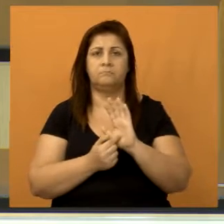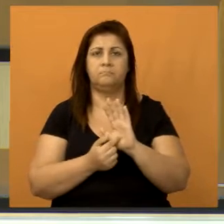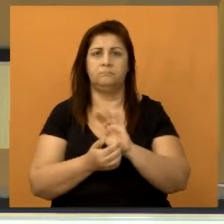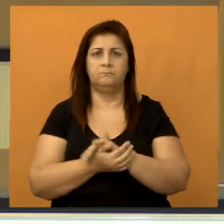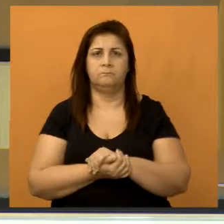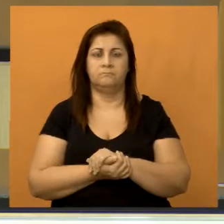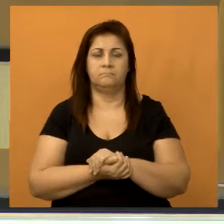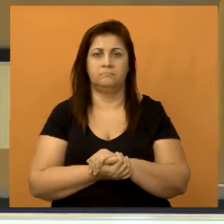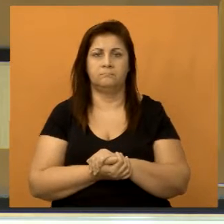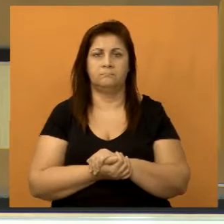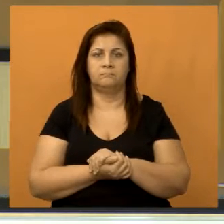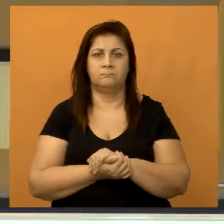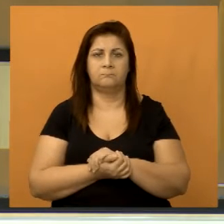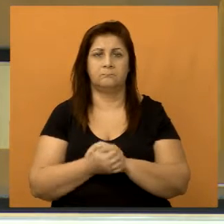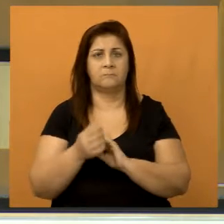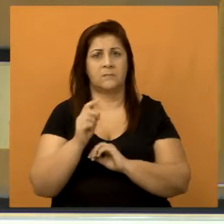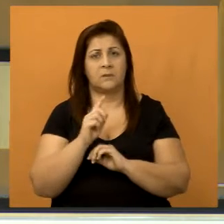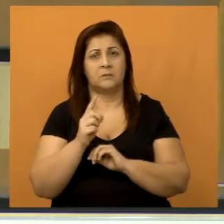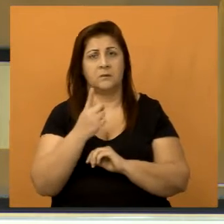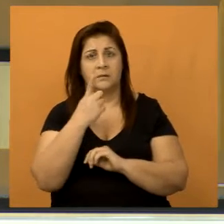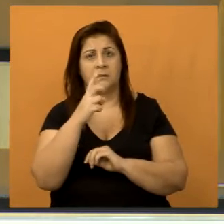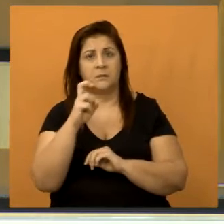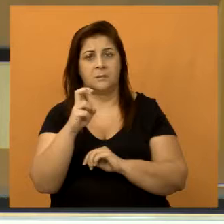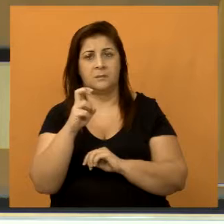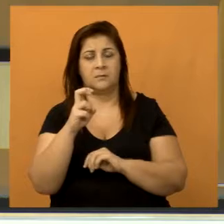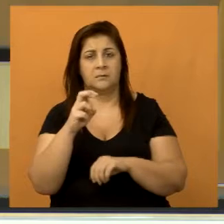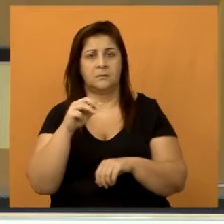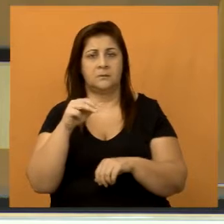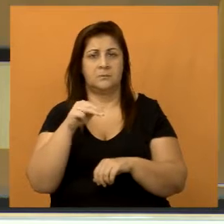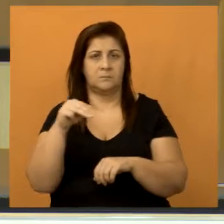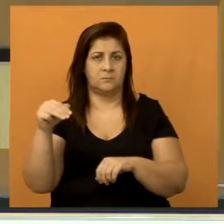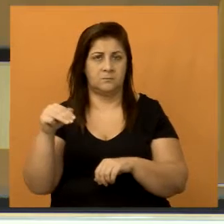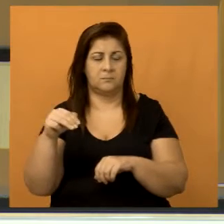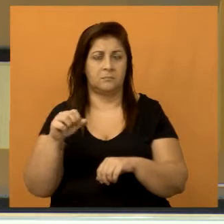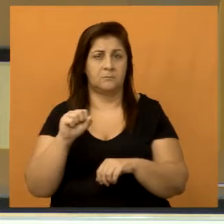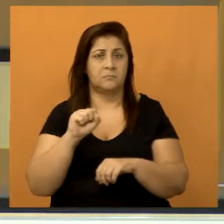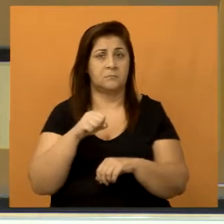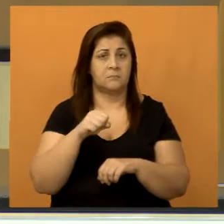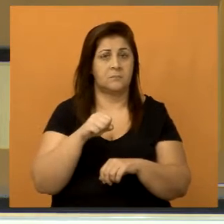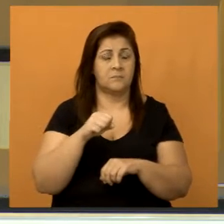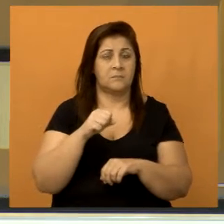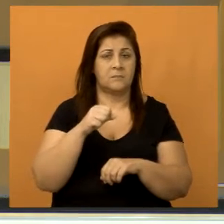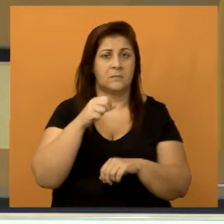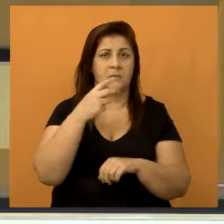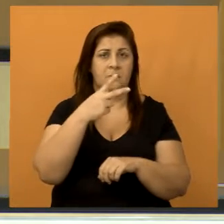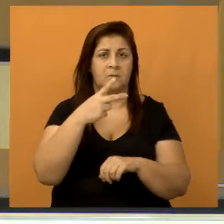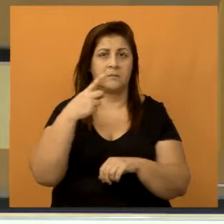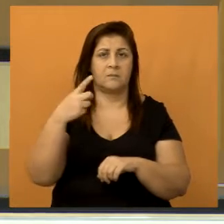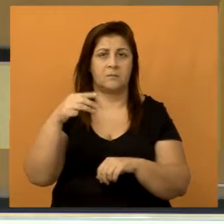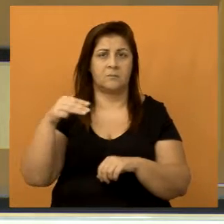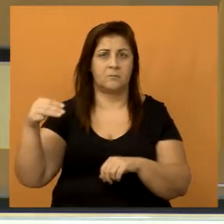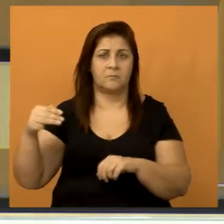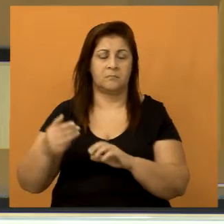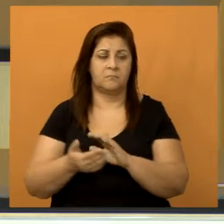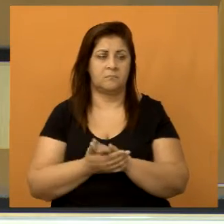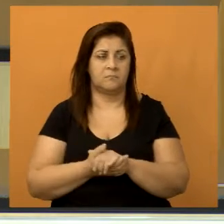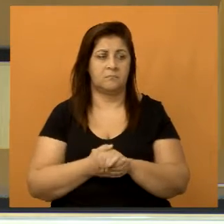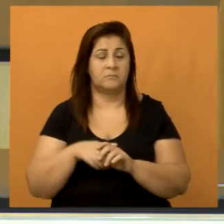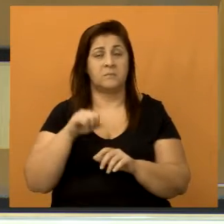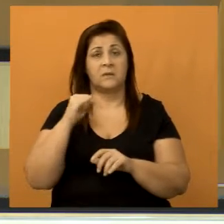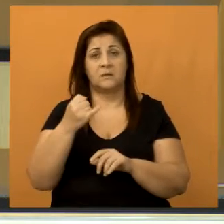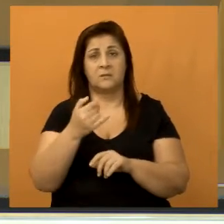apresentação. Então, não seria 15 minutos, seriam 21 minutos, né? E a comissão achou que seria insuficiente, então a